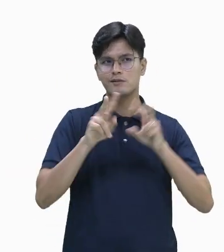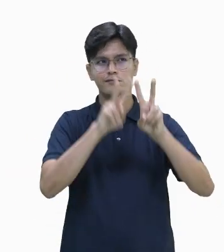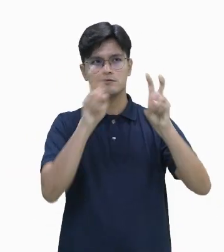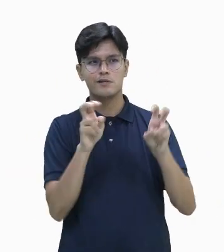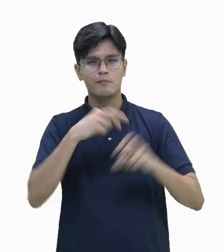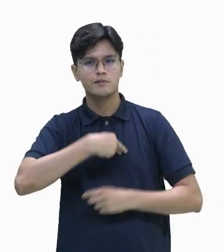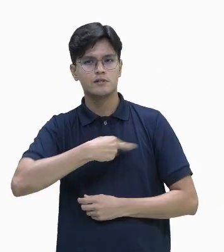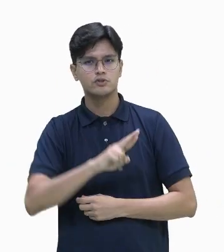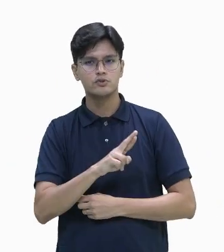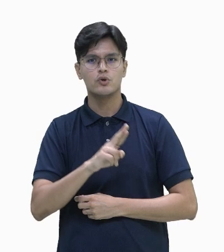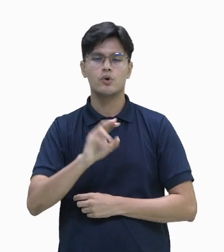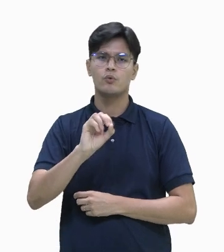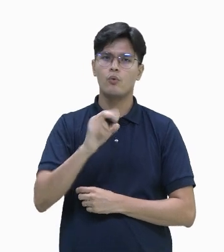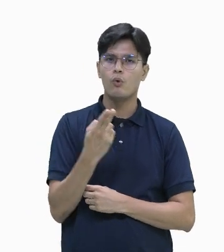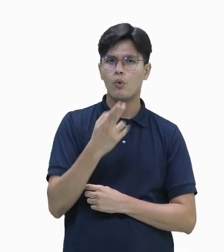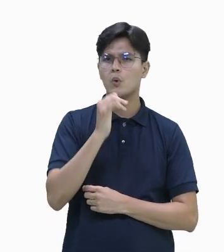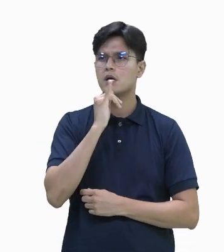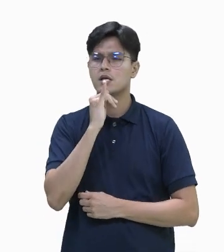prefiro